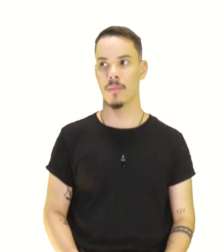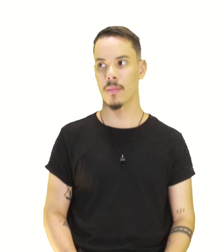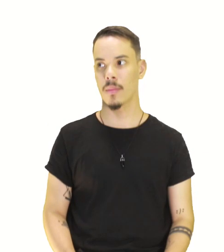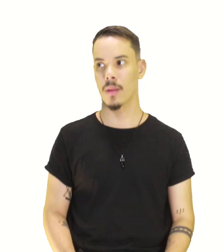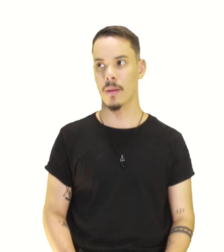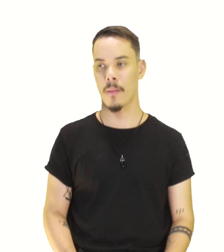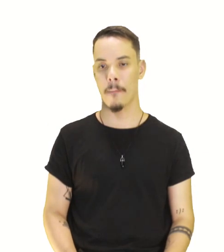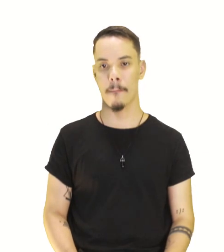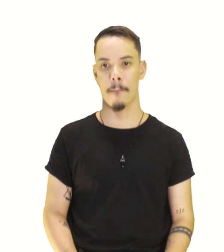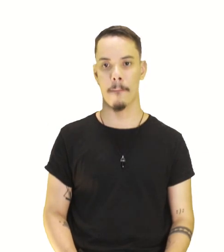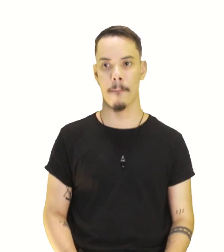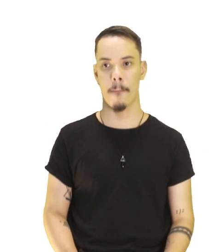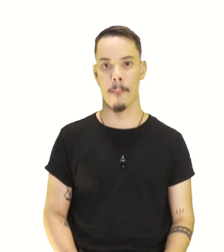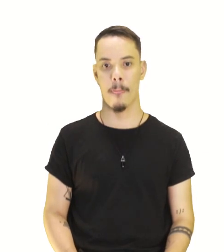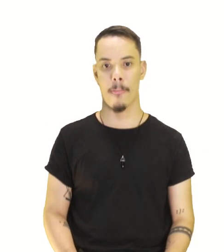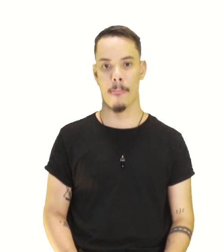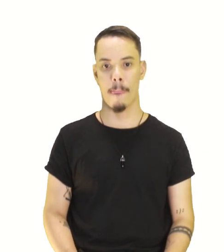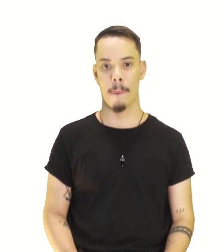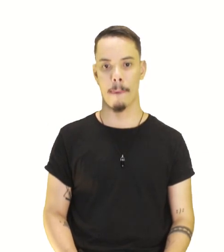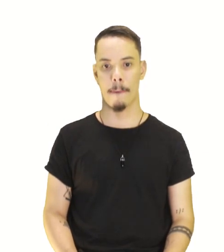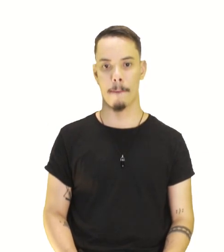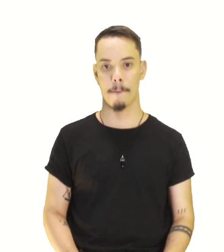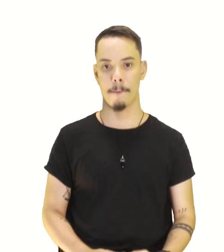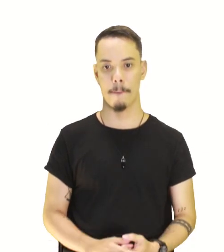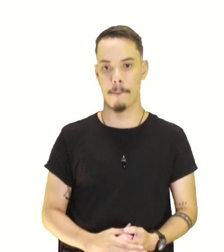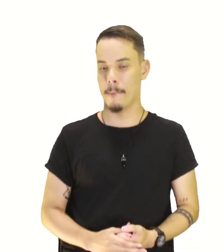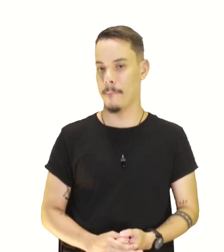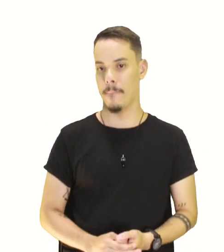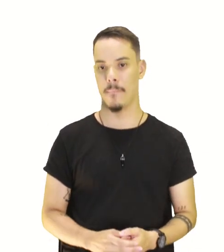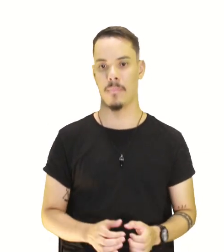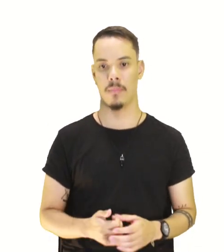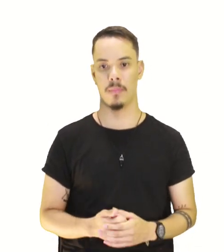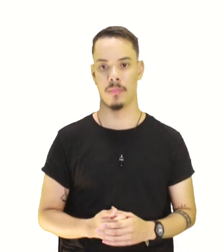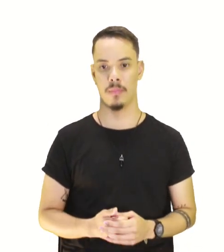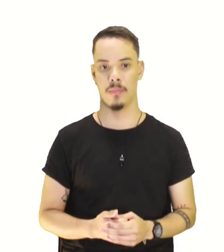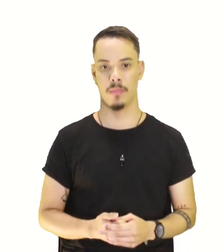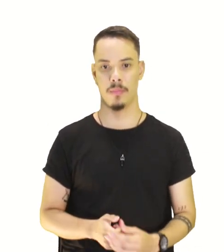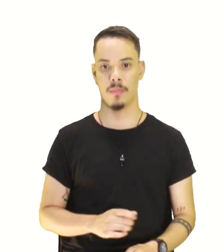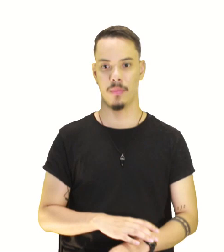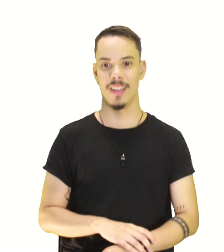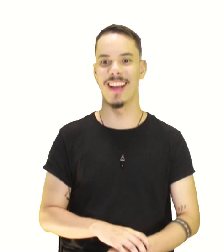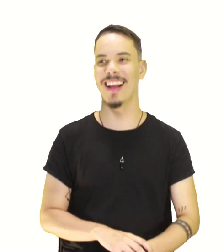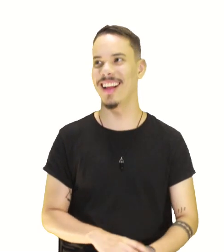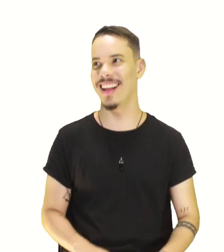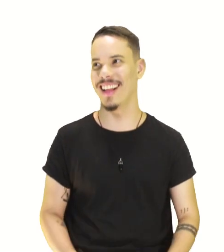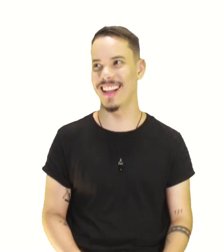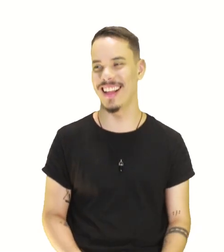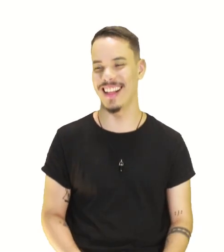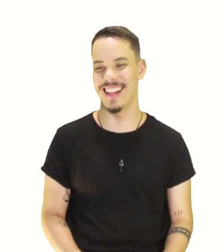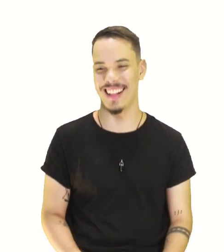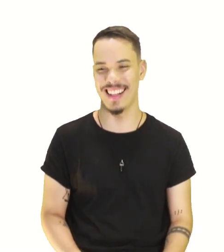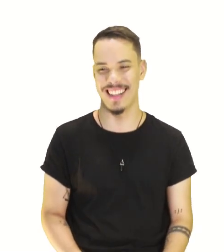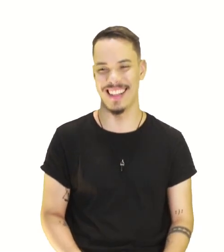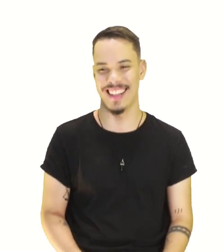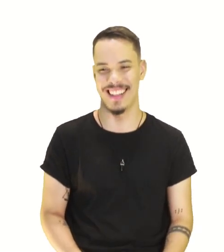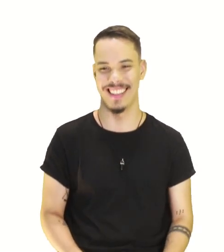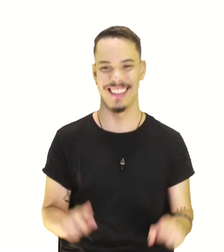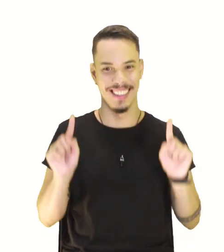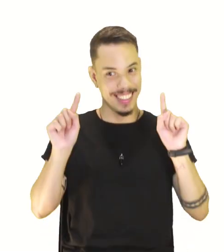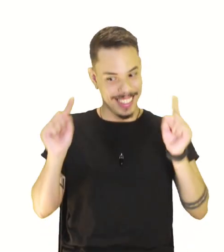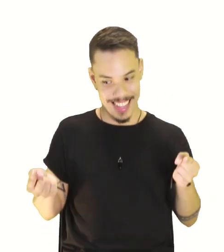colocar quem? 50, né? 50. Oh, peraí. Aqui, ó. Aqui.